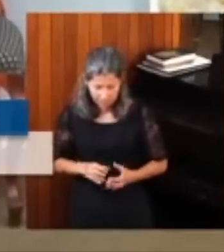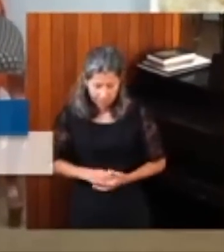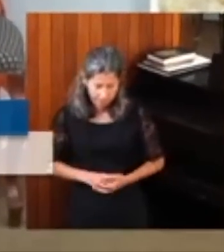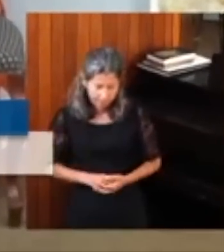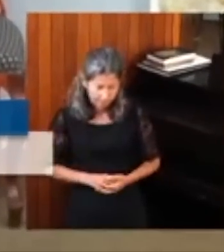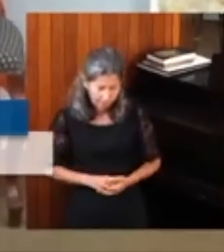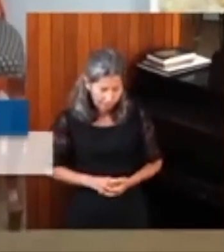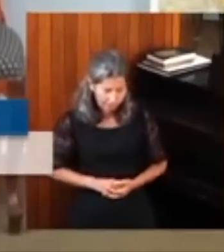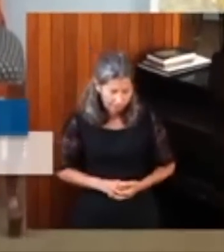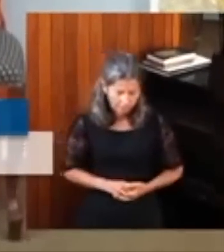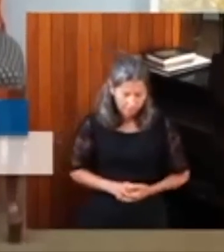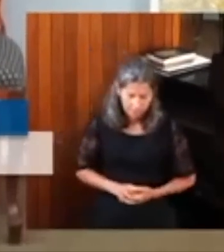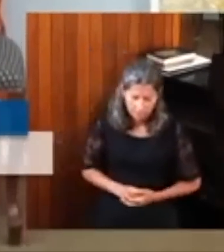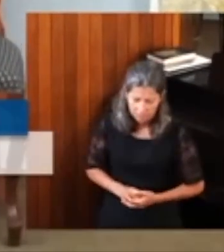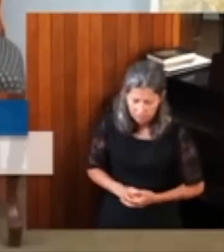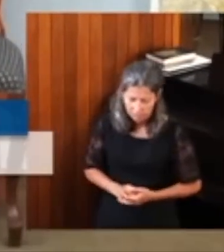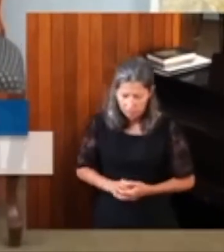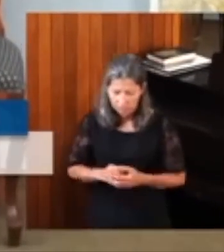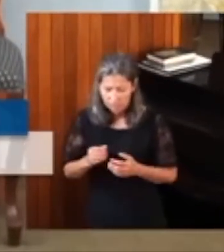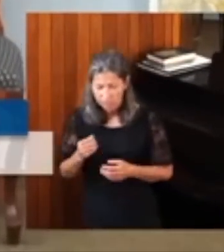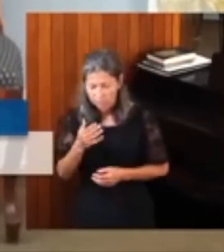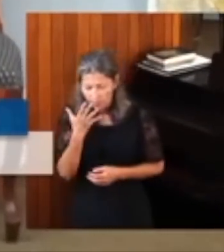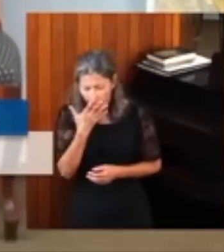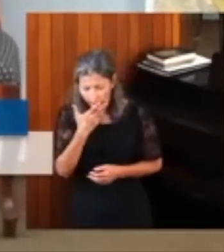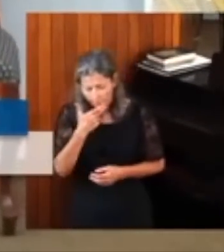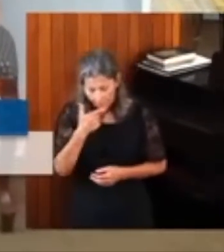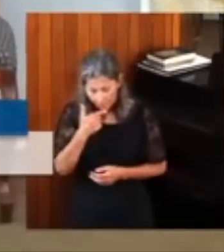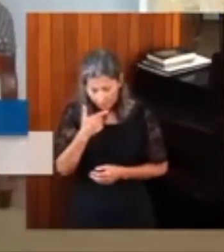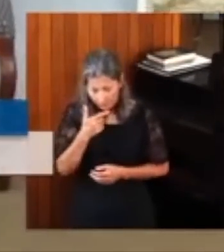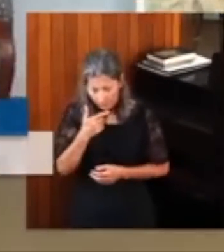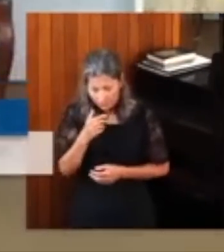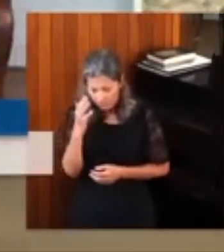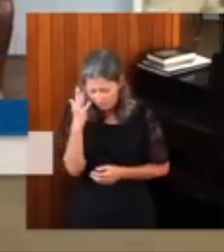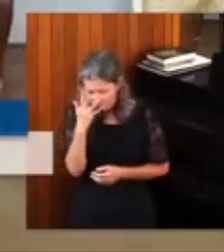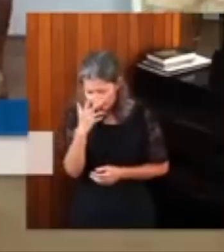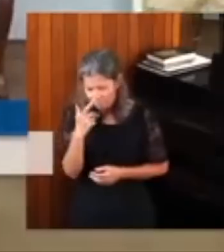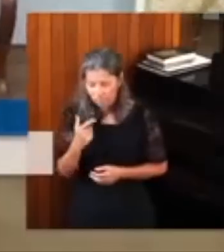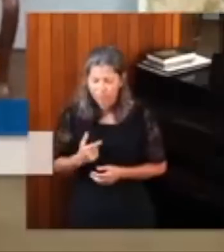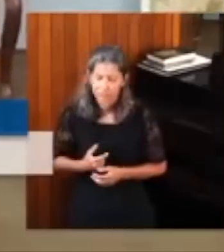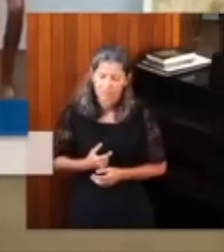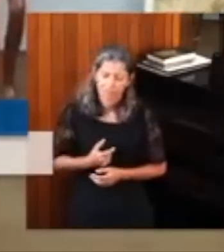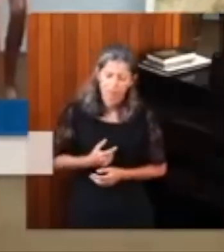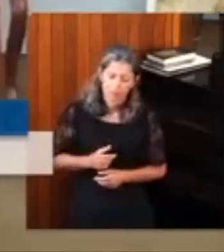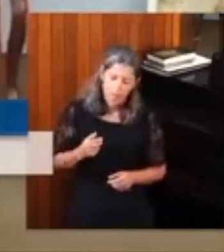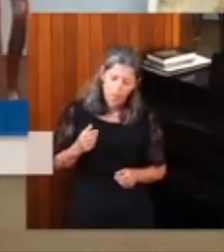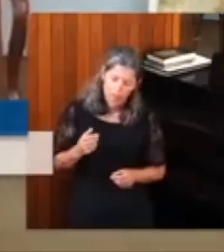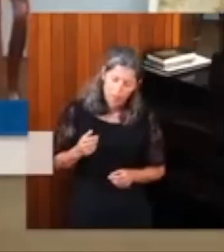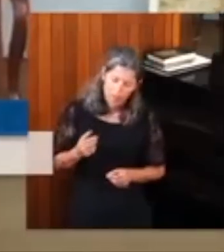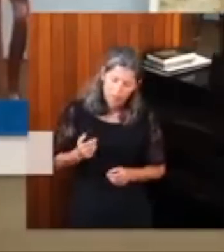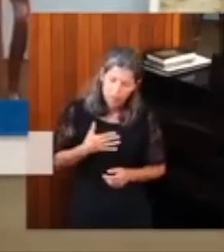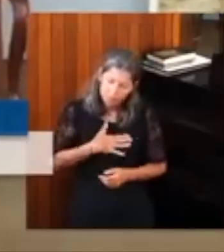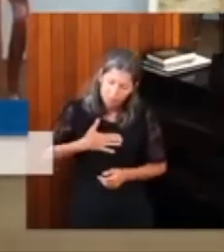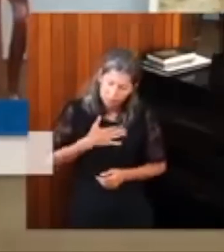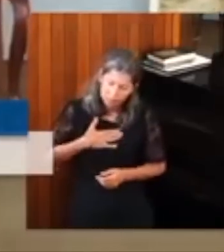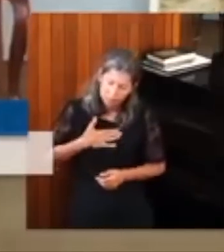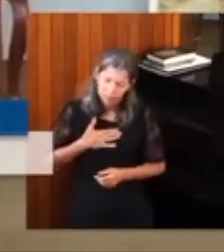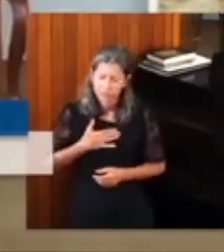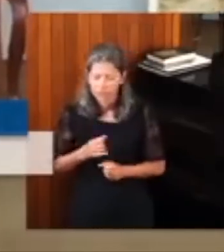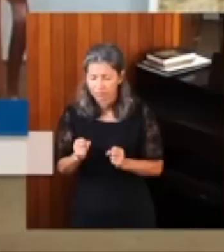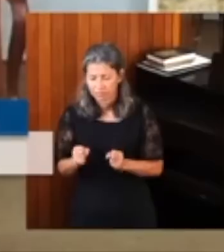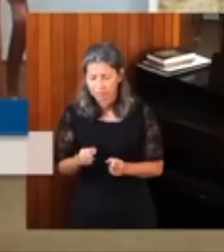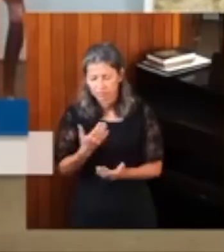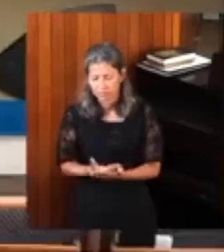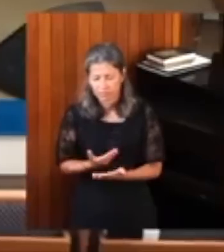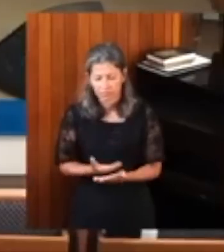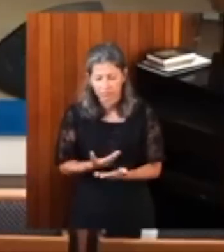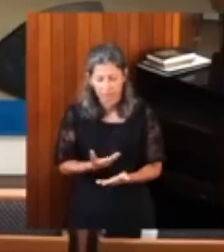Mas é maravilhoso, né? Estudar Apocalipse. Nós vimos à noite, né? Sexta-feira à noite, que na verdade já é sábado, a introdução